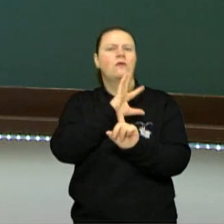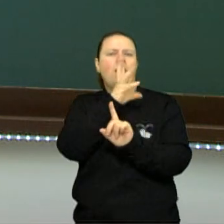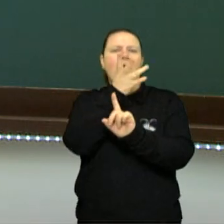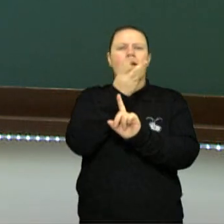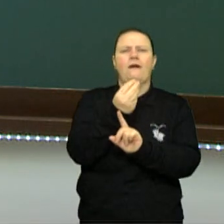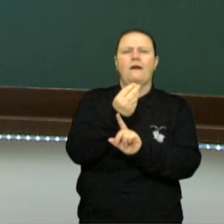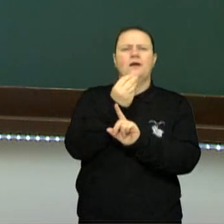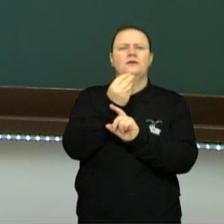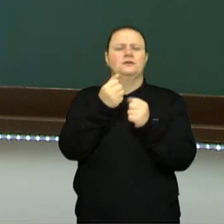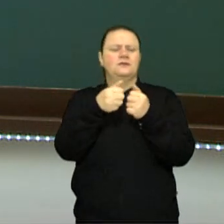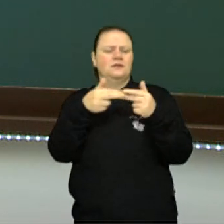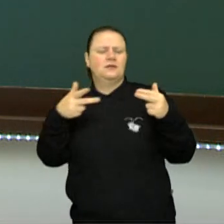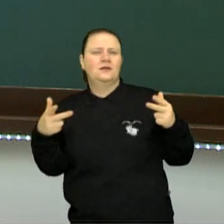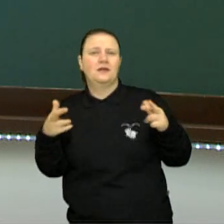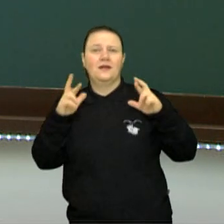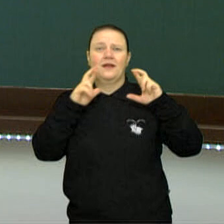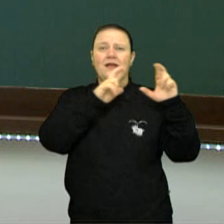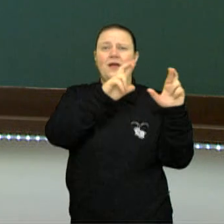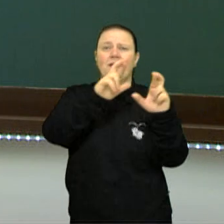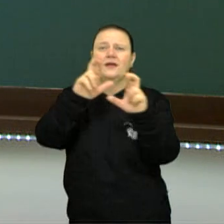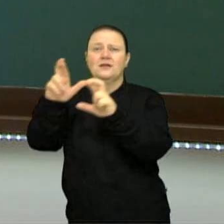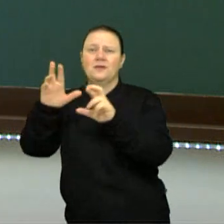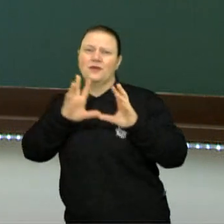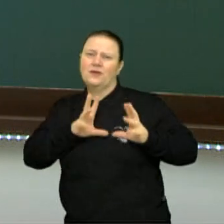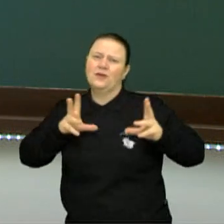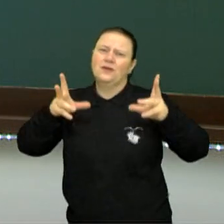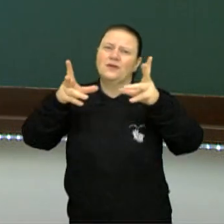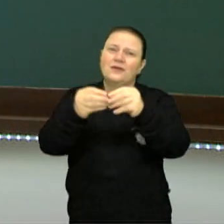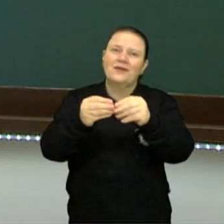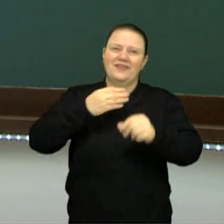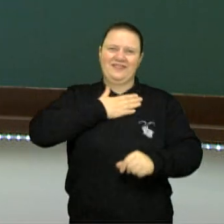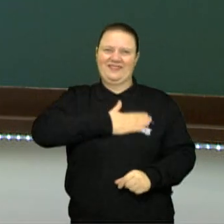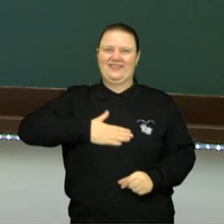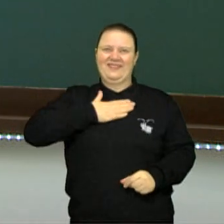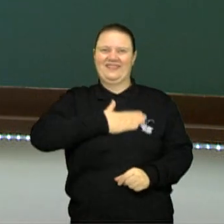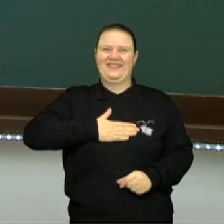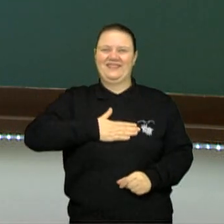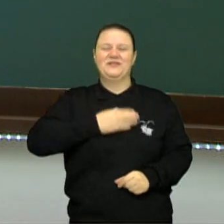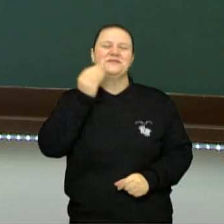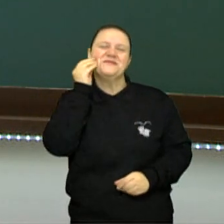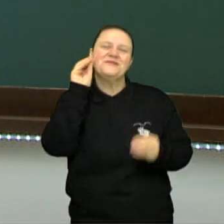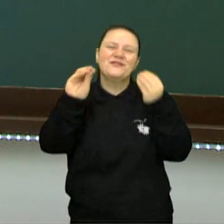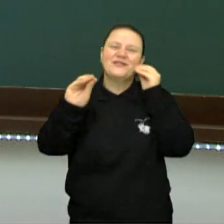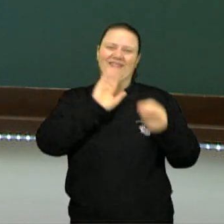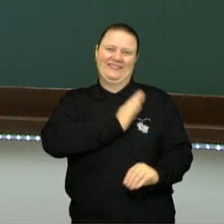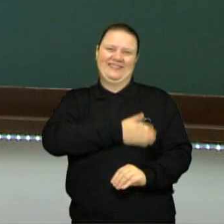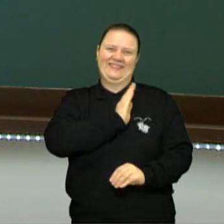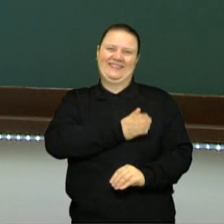música, e espero que vocês tenham gostado. Até breve. Beijo no coração!